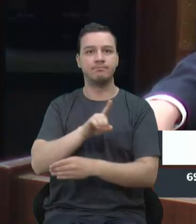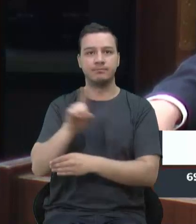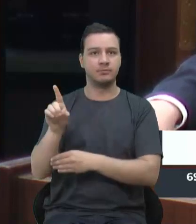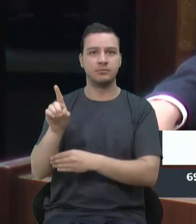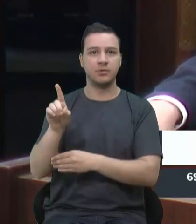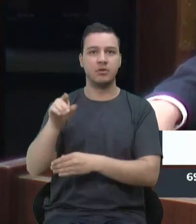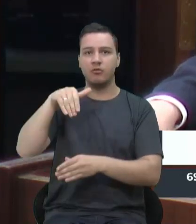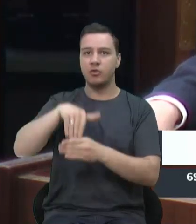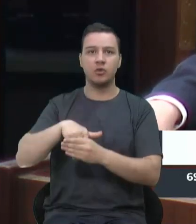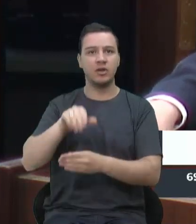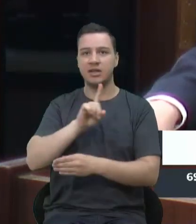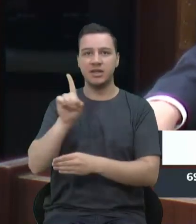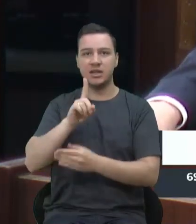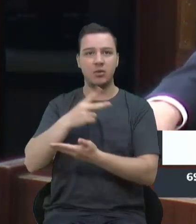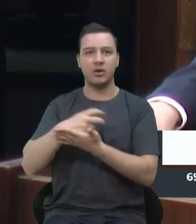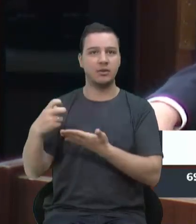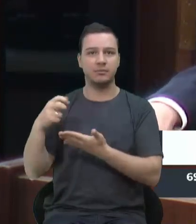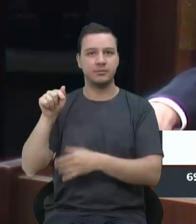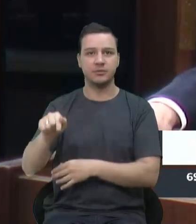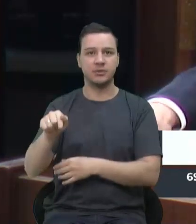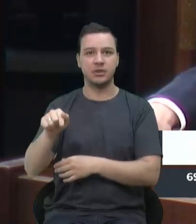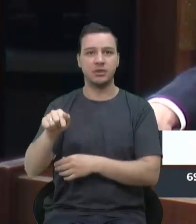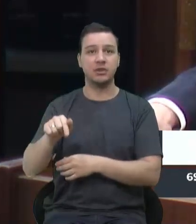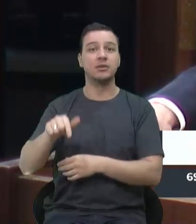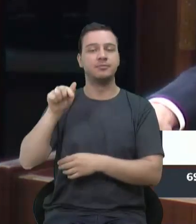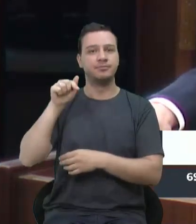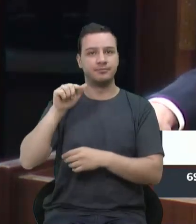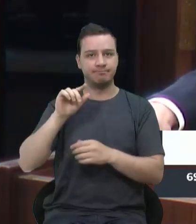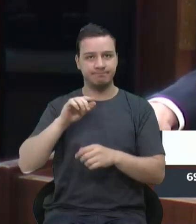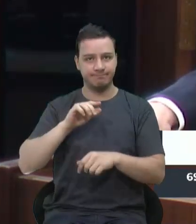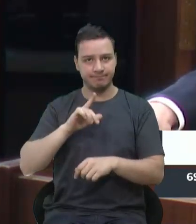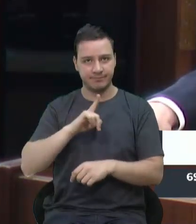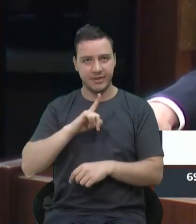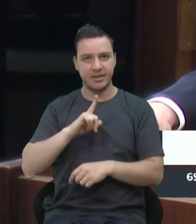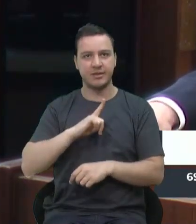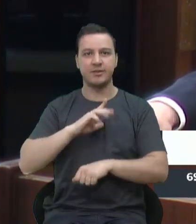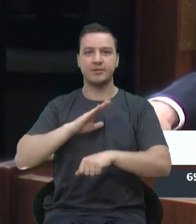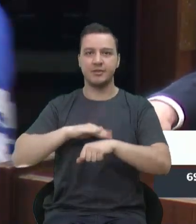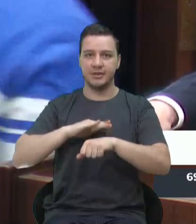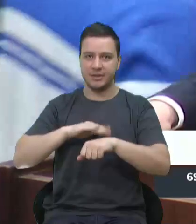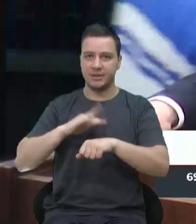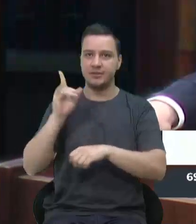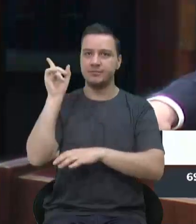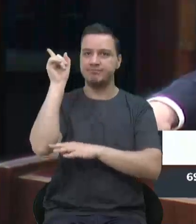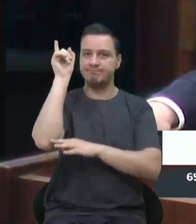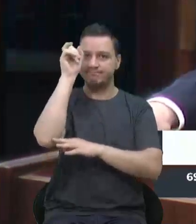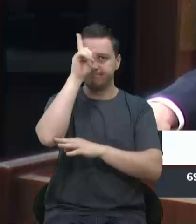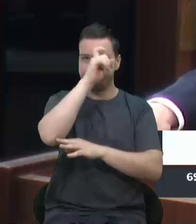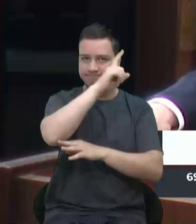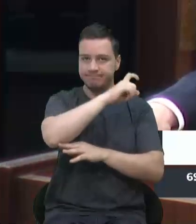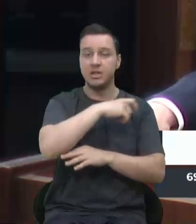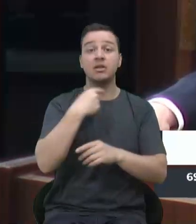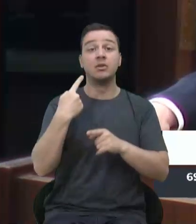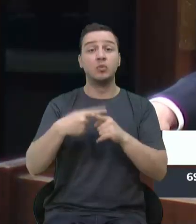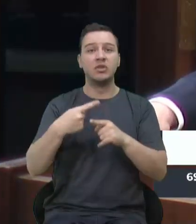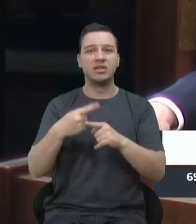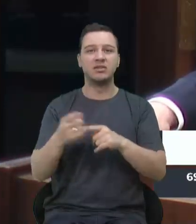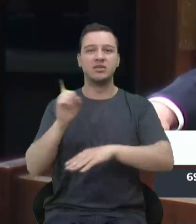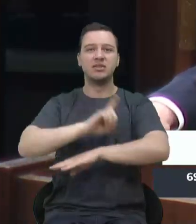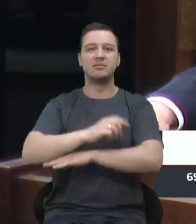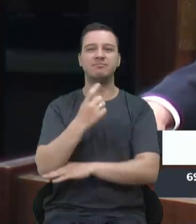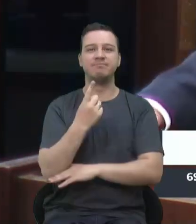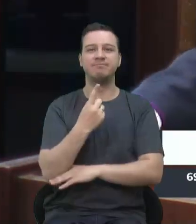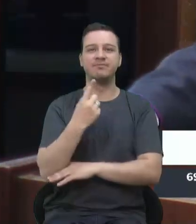Votou não à cassação. E isso custou tempos difíceis, porque exatamente no dia 13 de dezembro